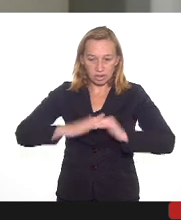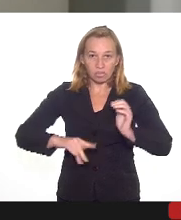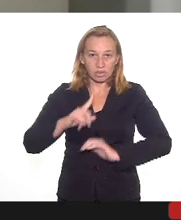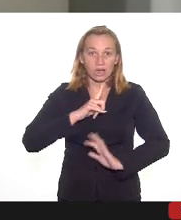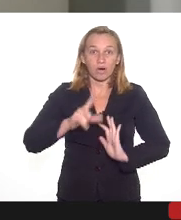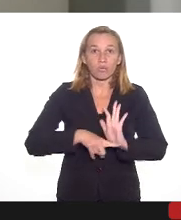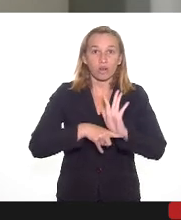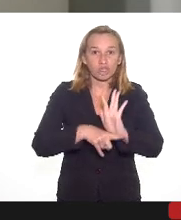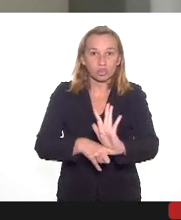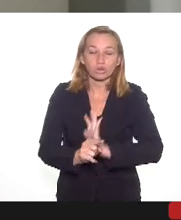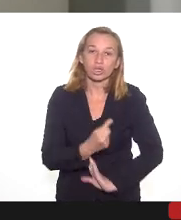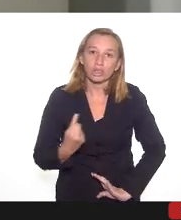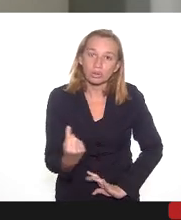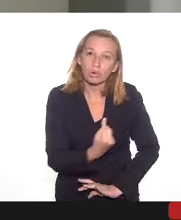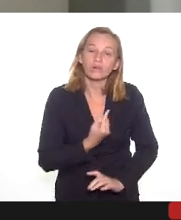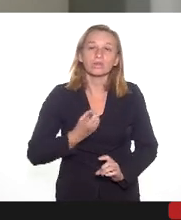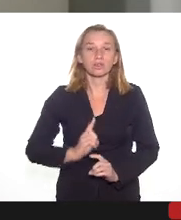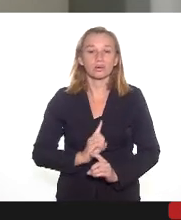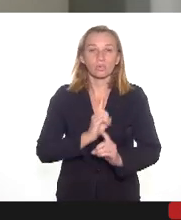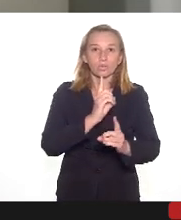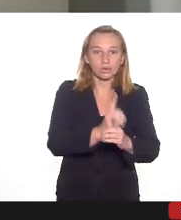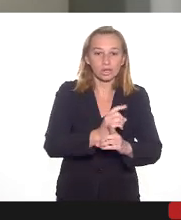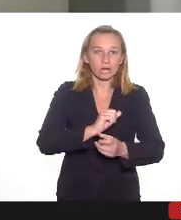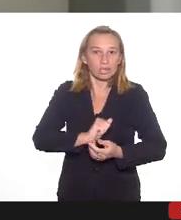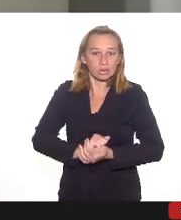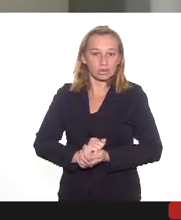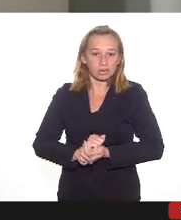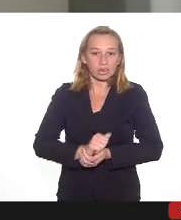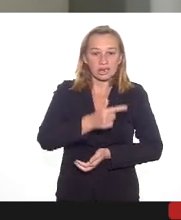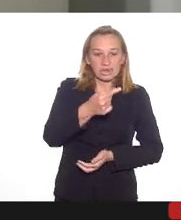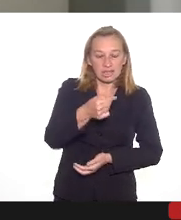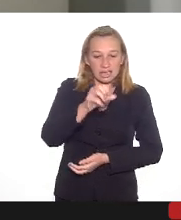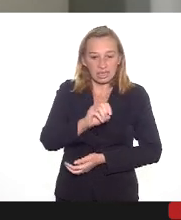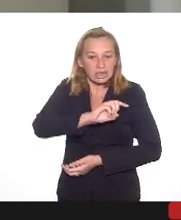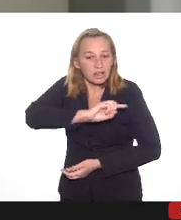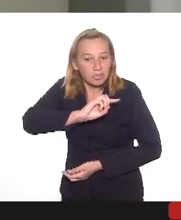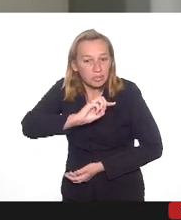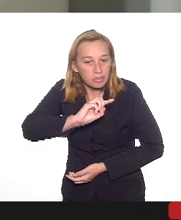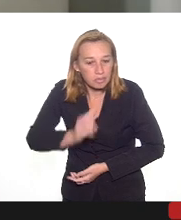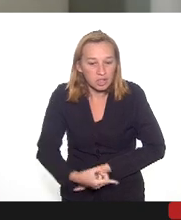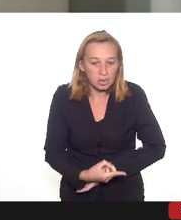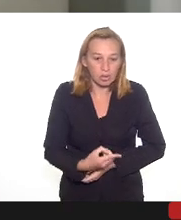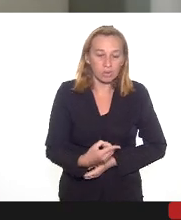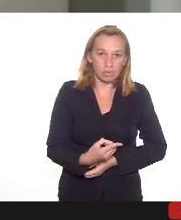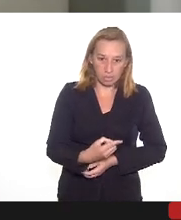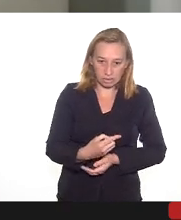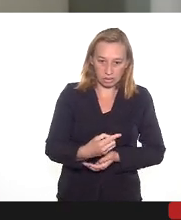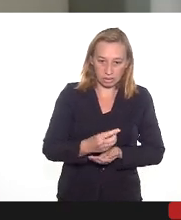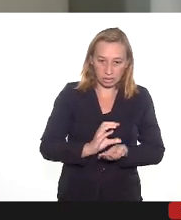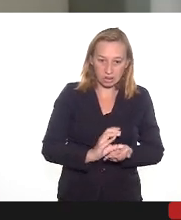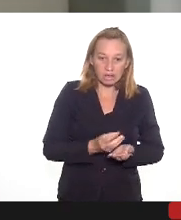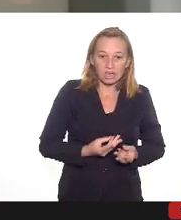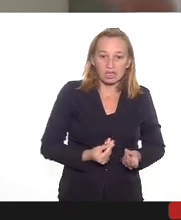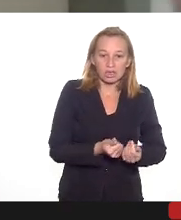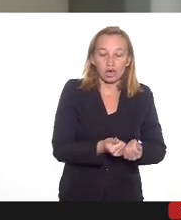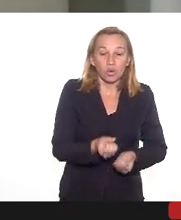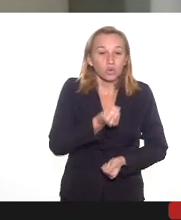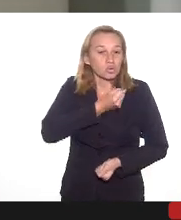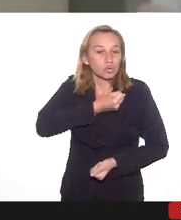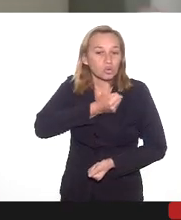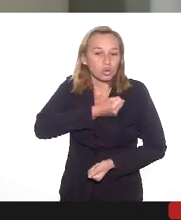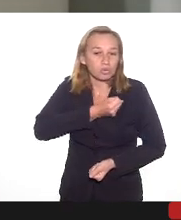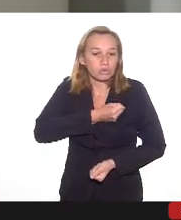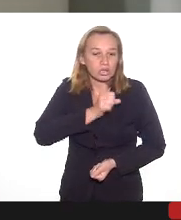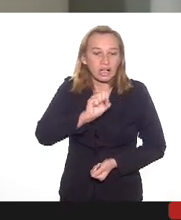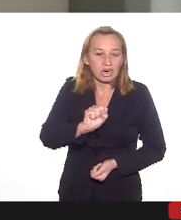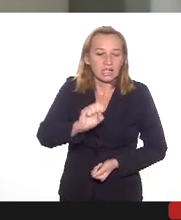que nós aqui encontramos, vai impactar 70 milhões na minha despesa de pessoal. Os números da SEDUC